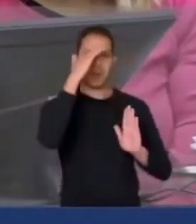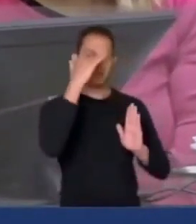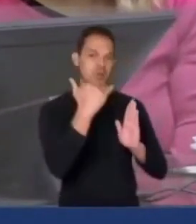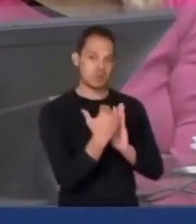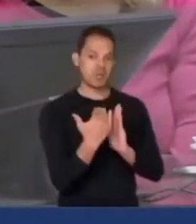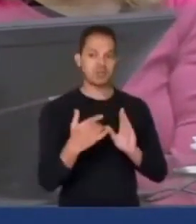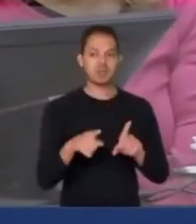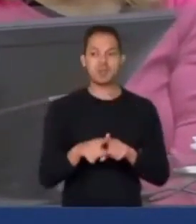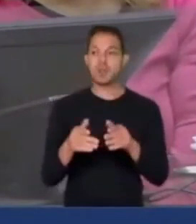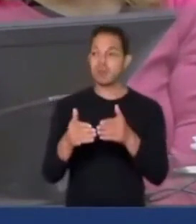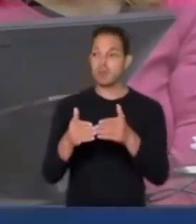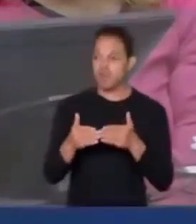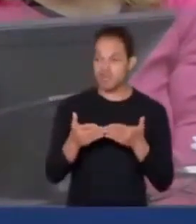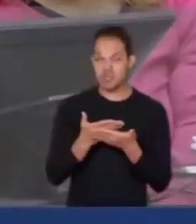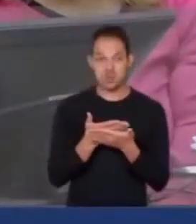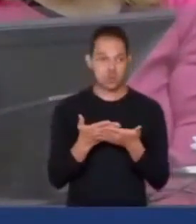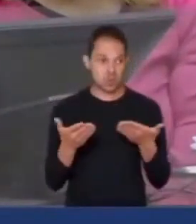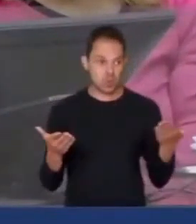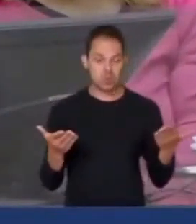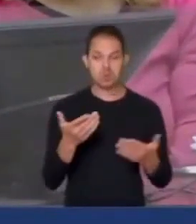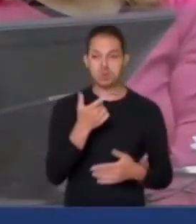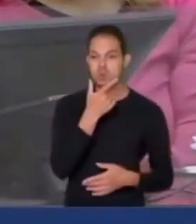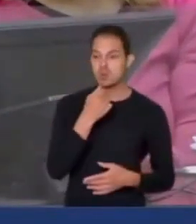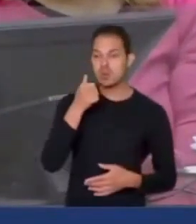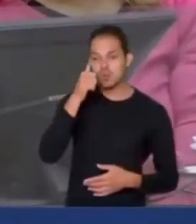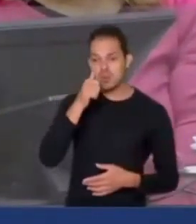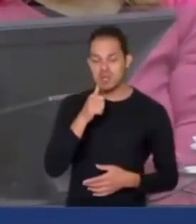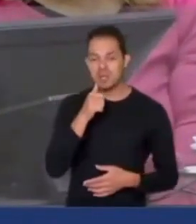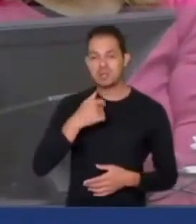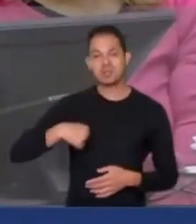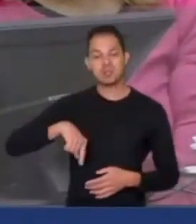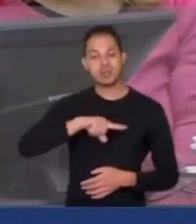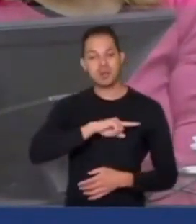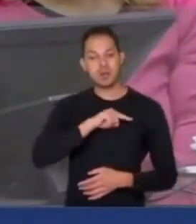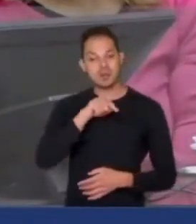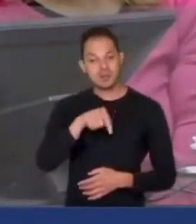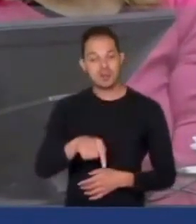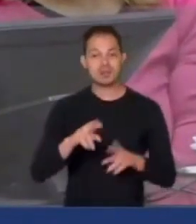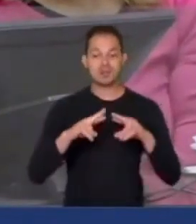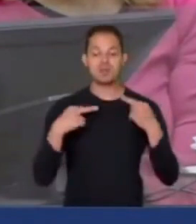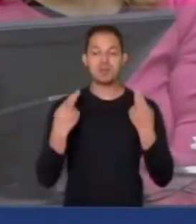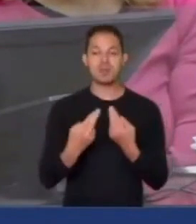e pedir aos senhores e senhoras que tenhamos aqui uma sessão de